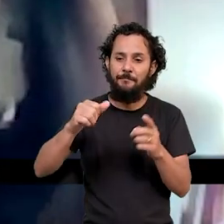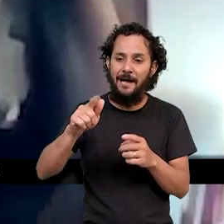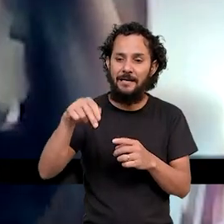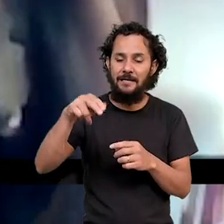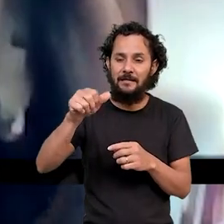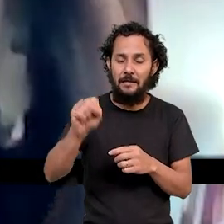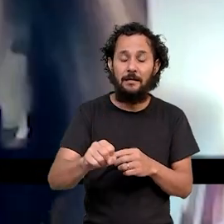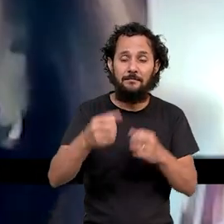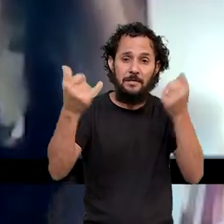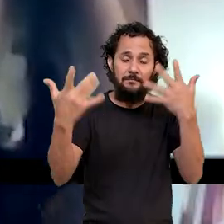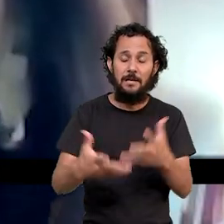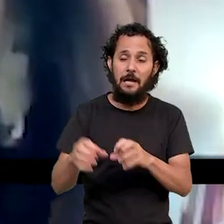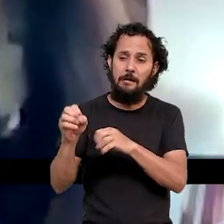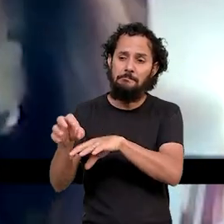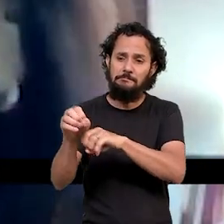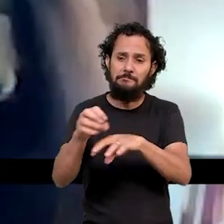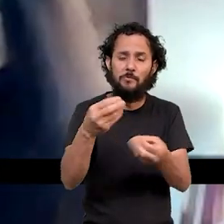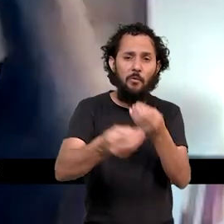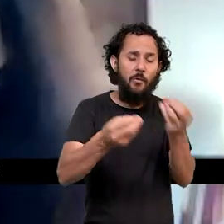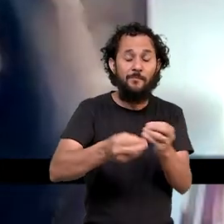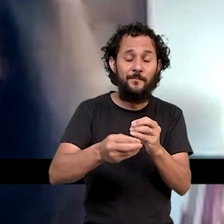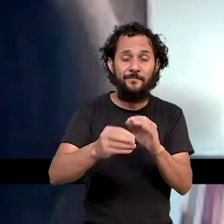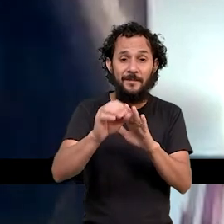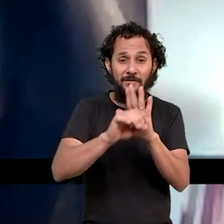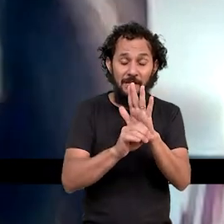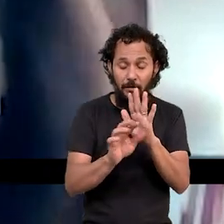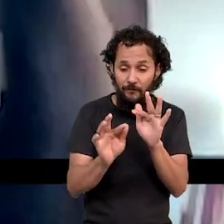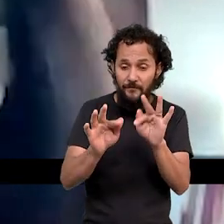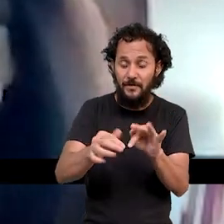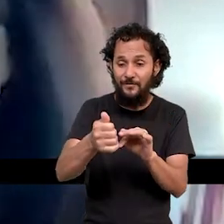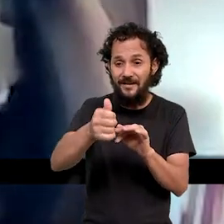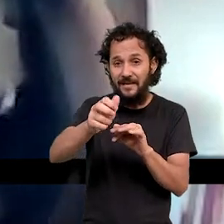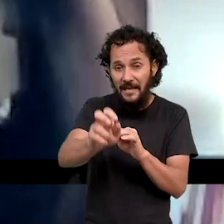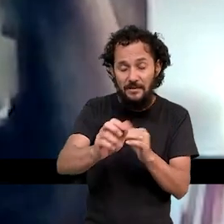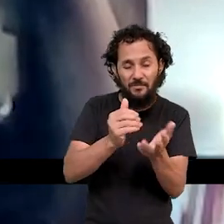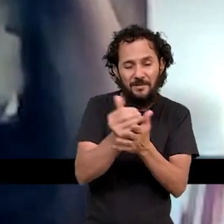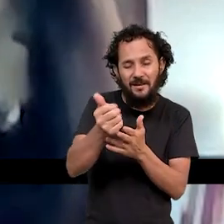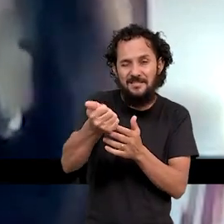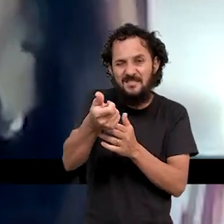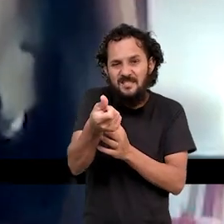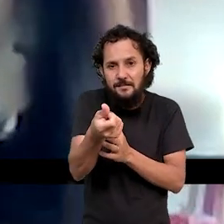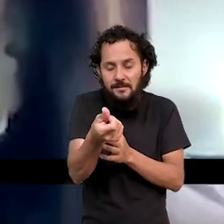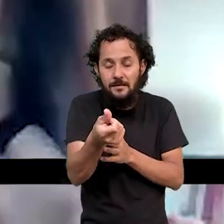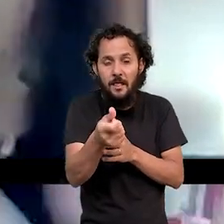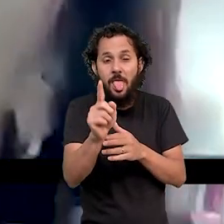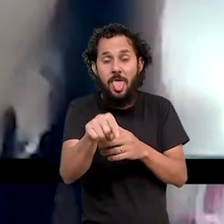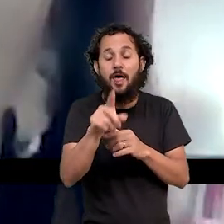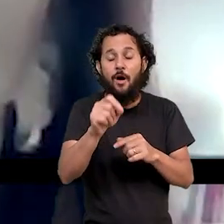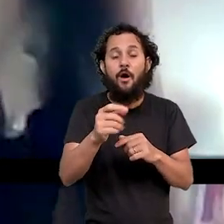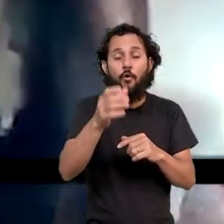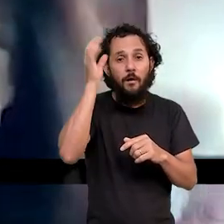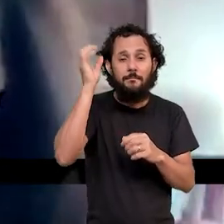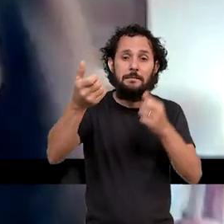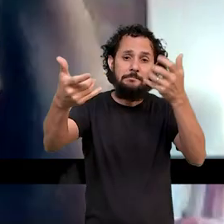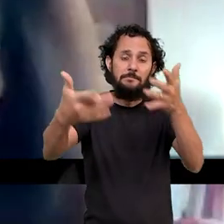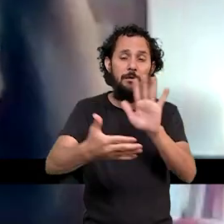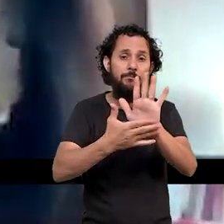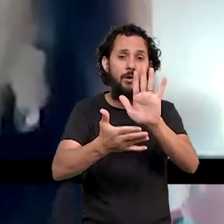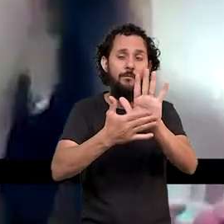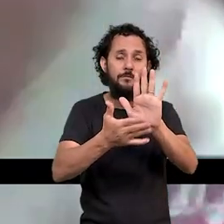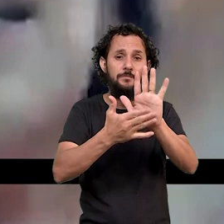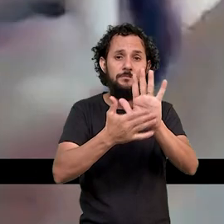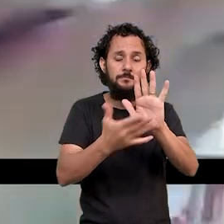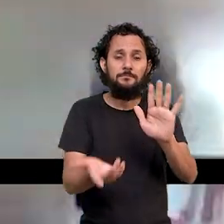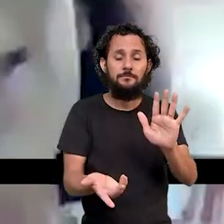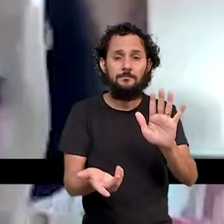de ensinar tudo a todos, no século final do século XV, início do século XVI, ele vai apresentar uma